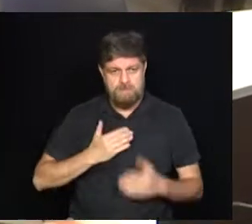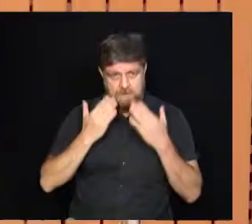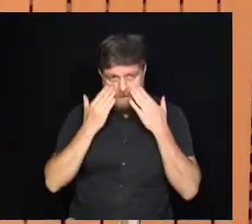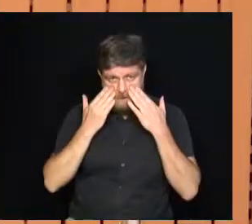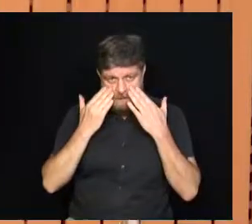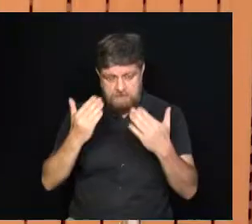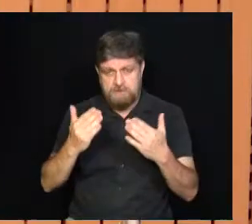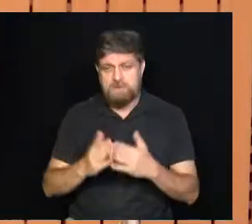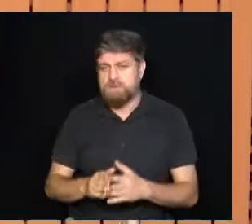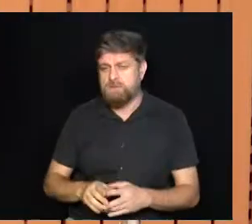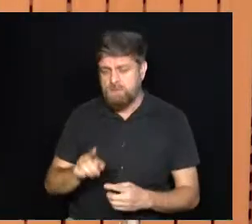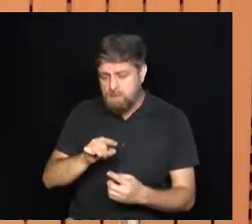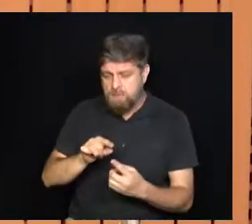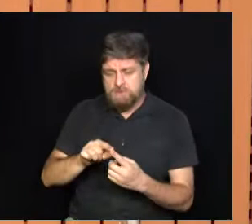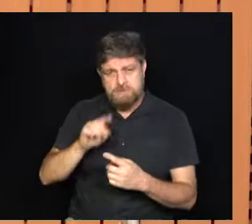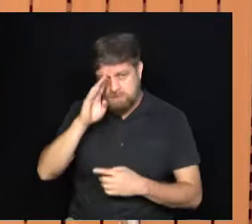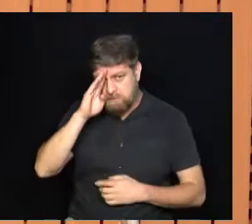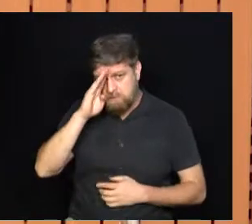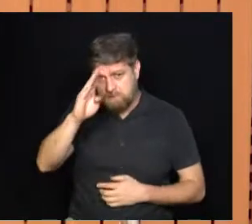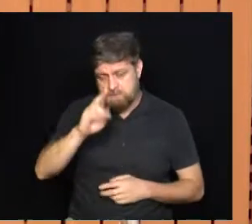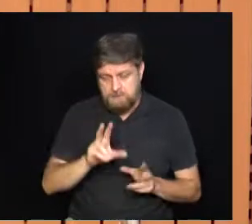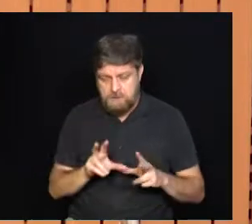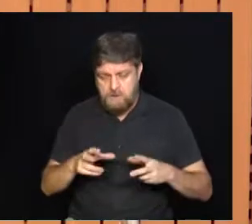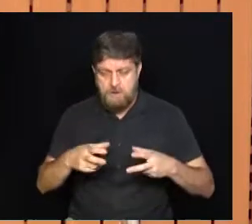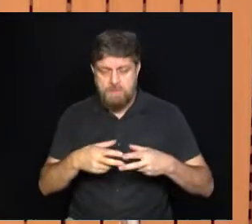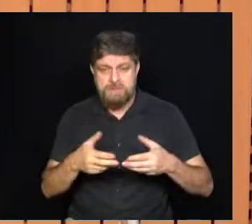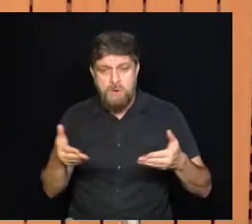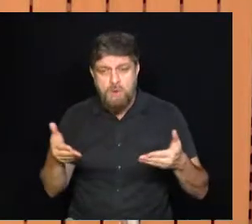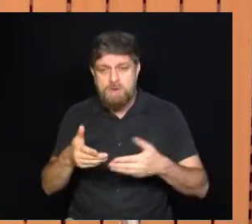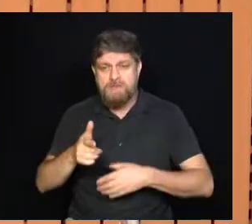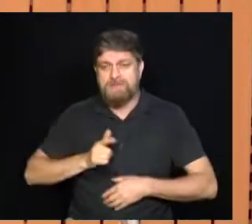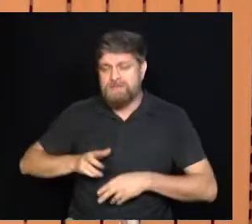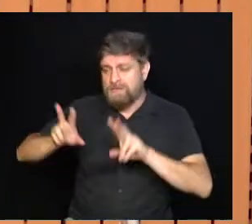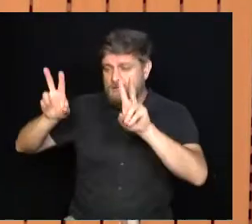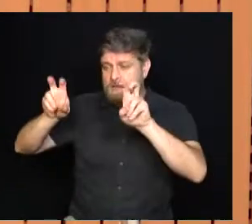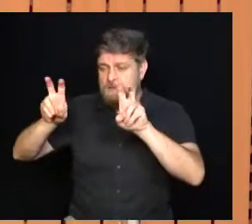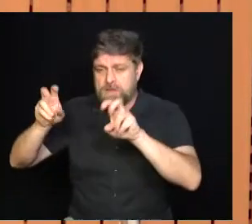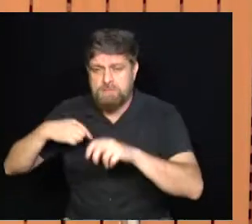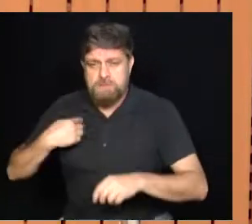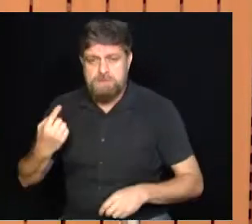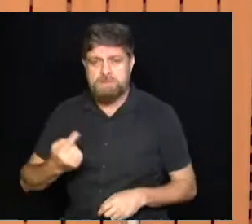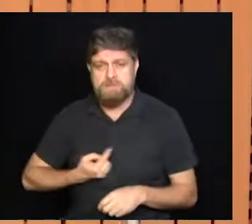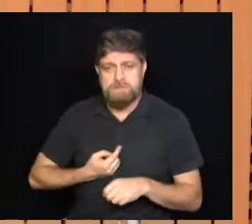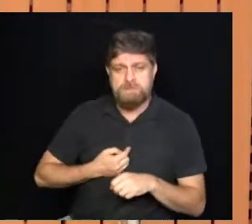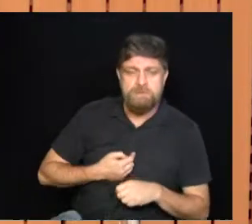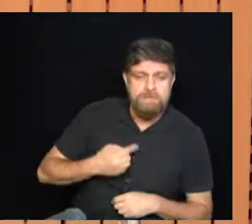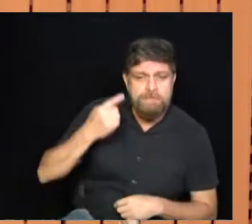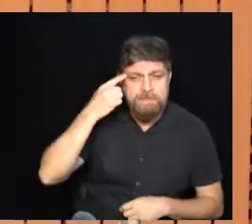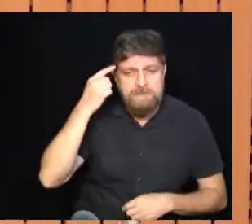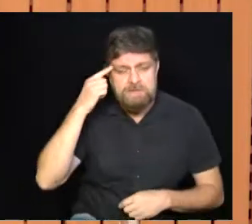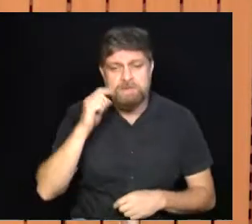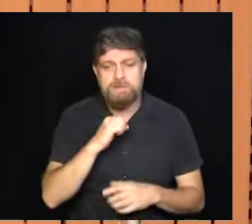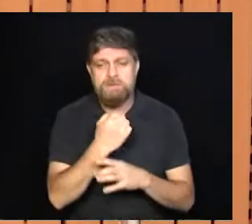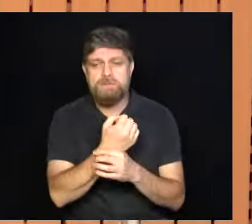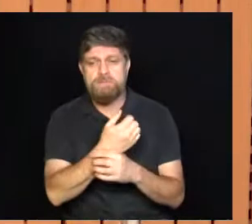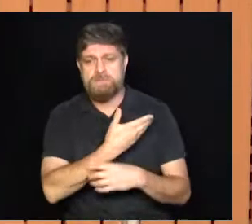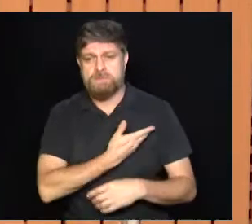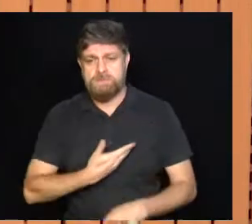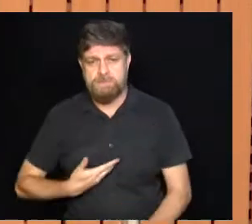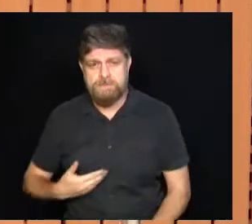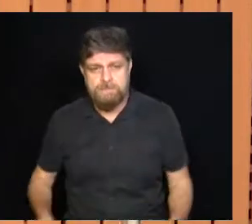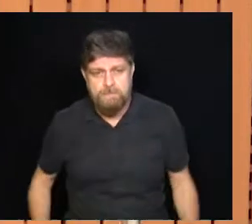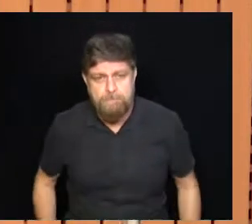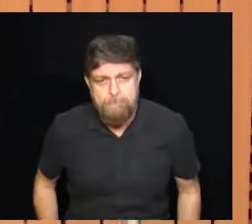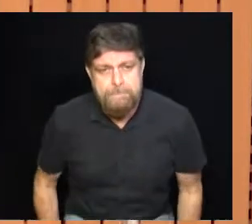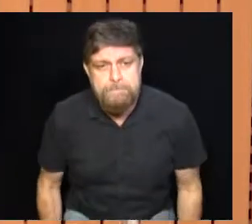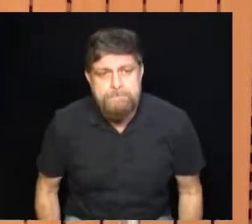o principal objetivo da comissão é sempre trazer assuntos relacionados e ligados à segurança pública do nosso município e também